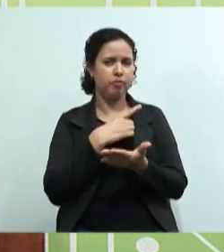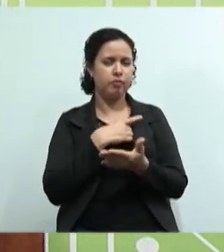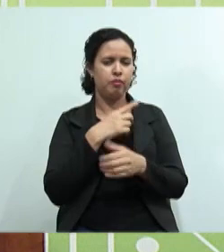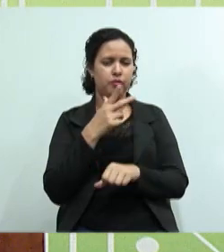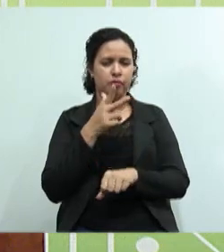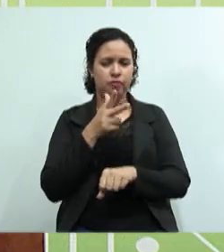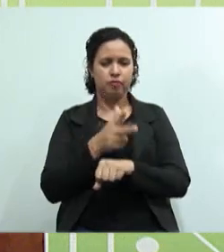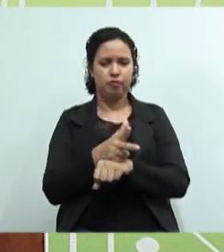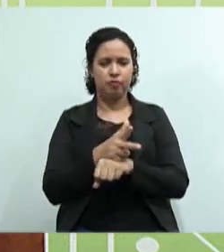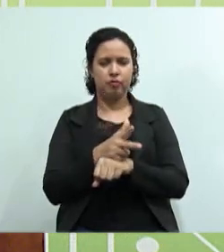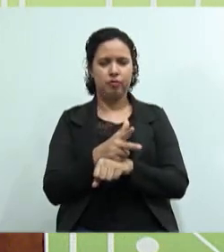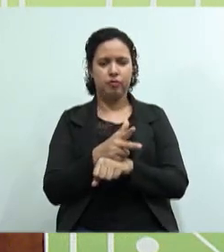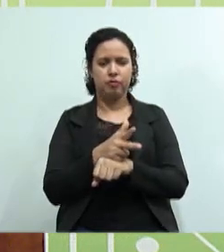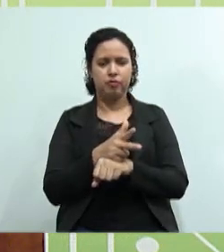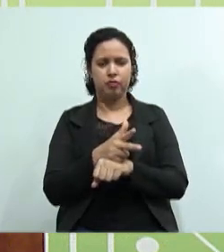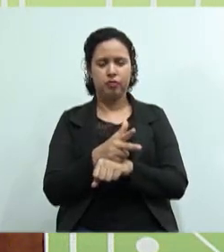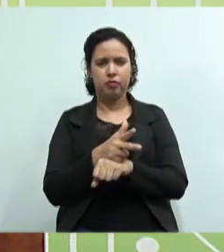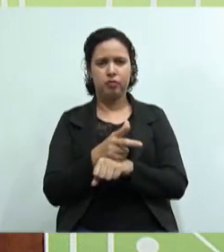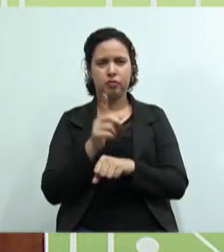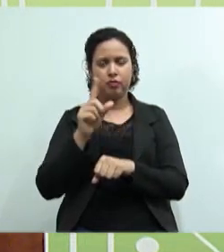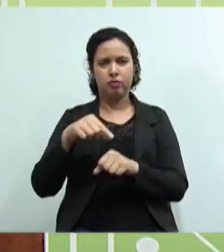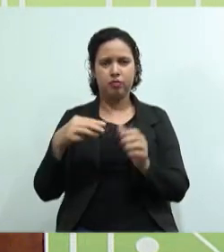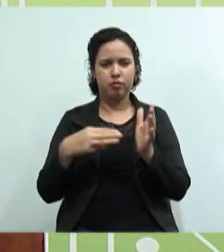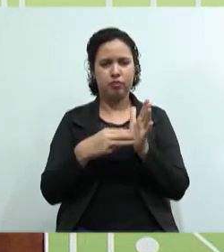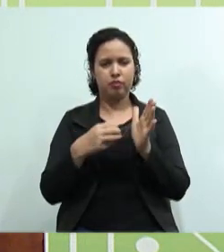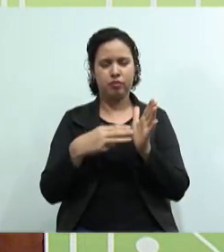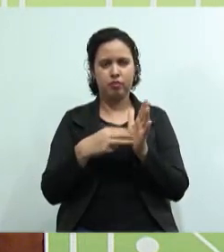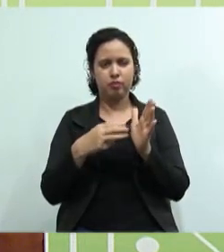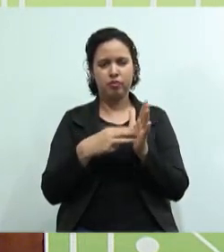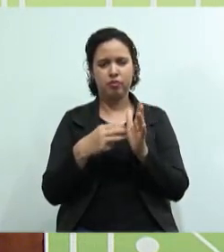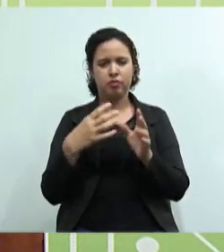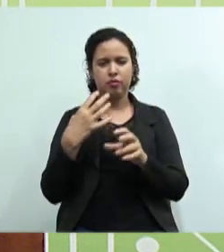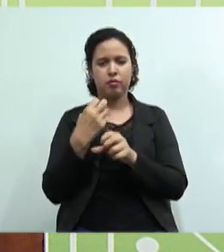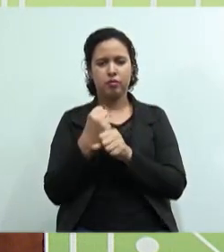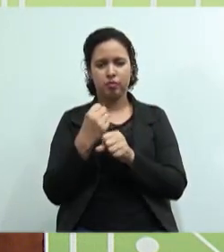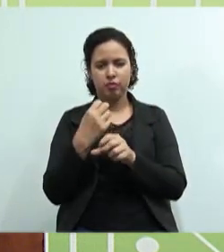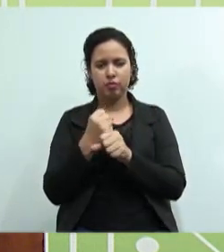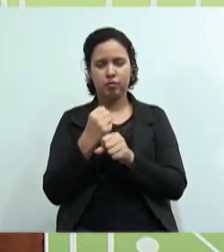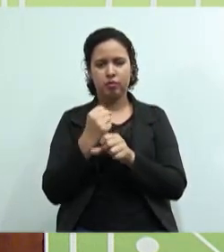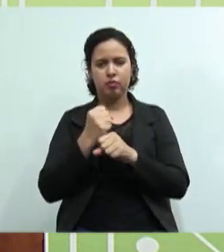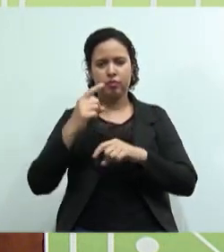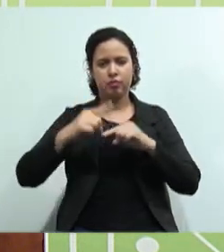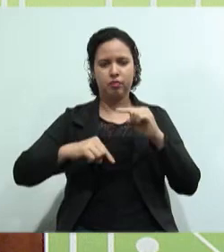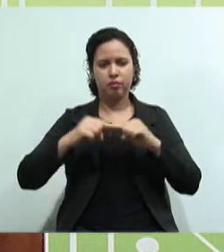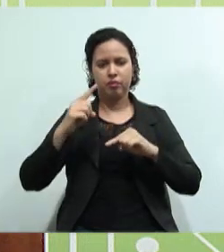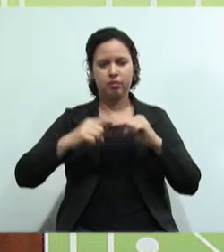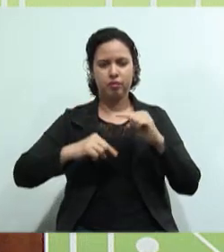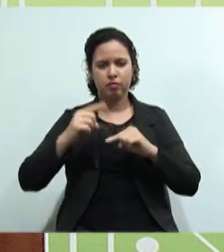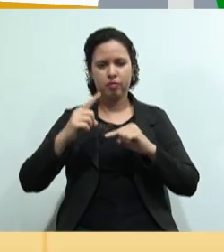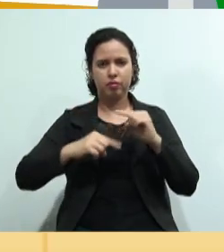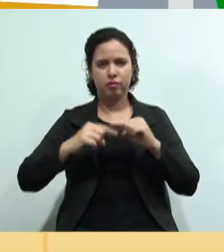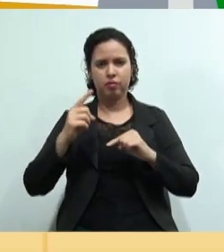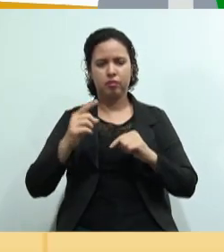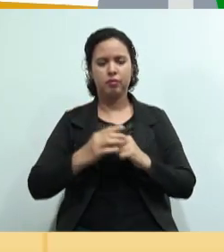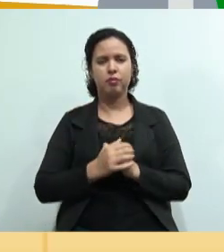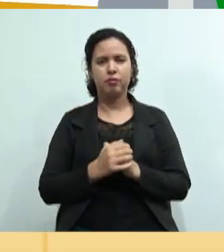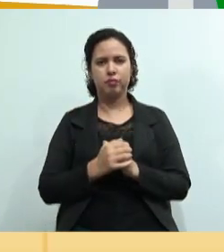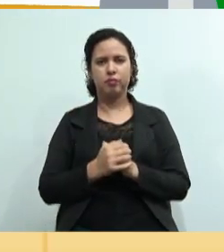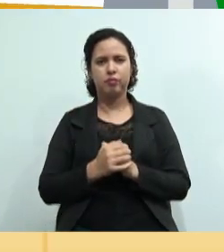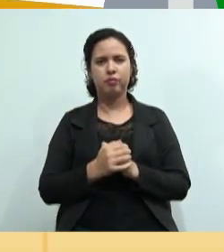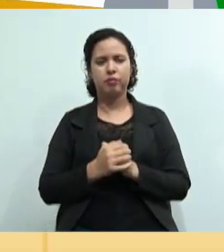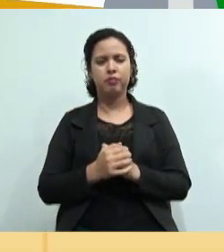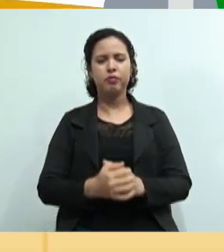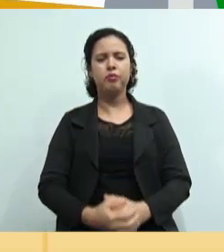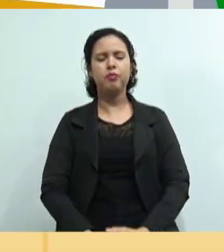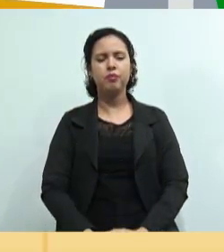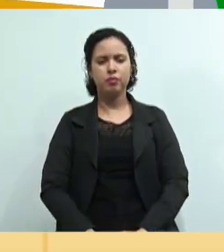vamos assistir agora, as metodologias de cálculo de inventário de materiais. Vamos lá agora para a externa.